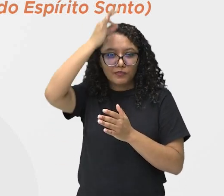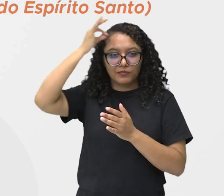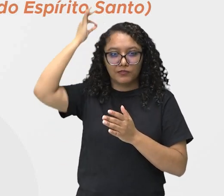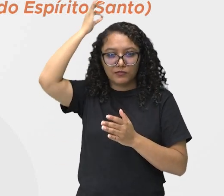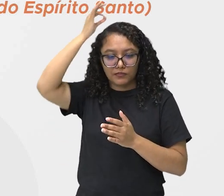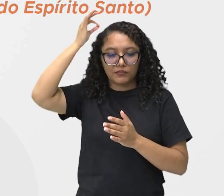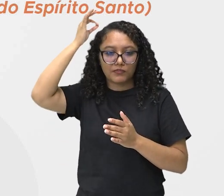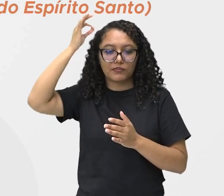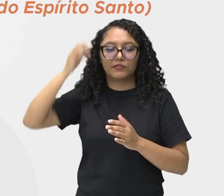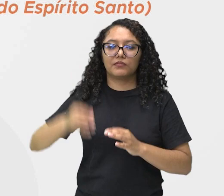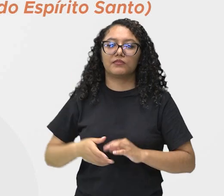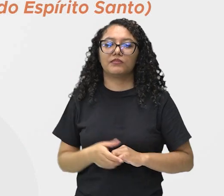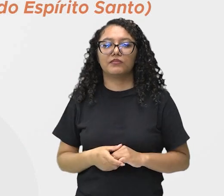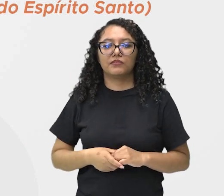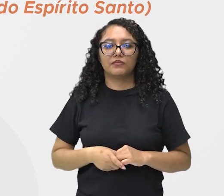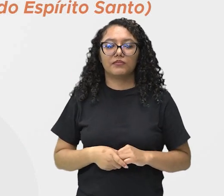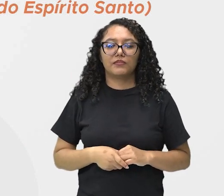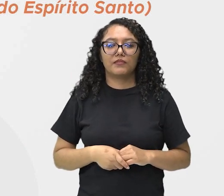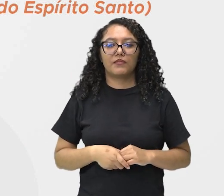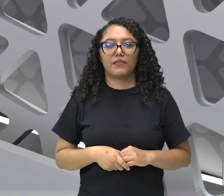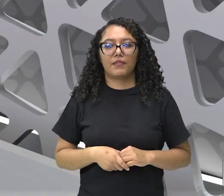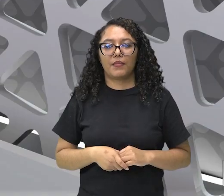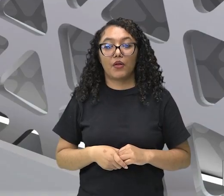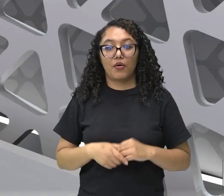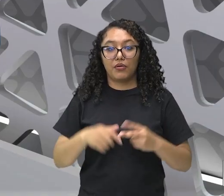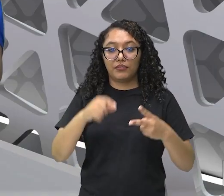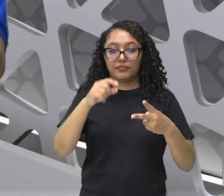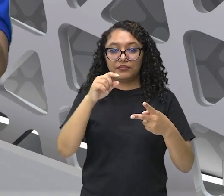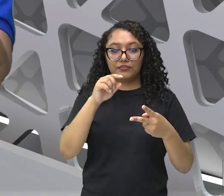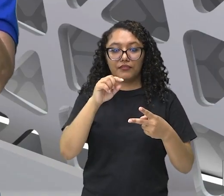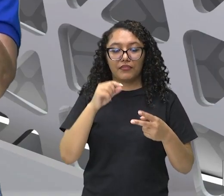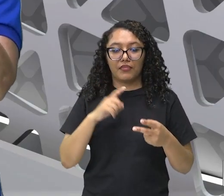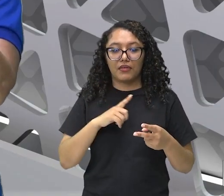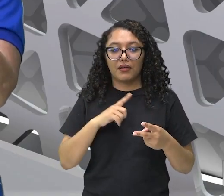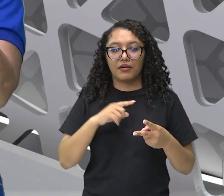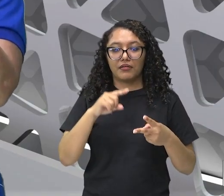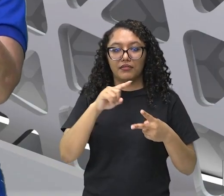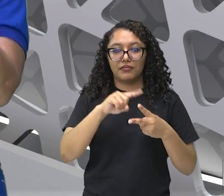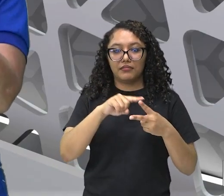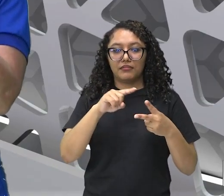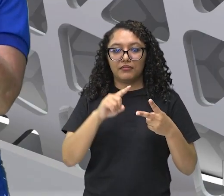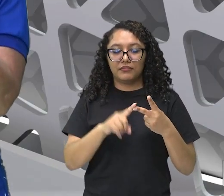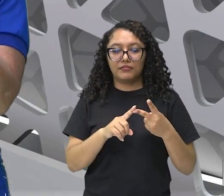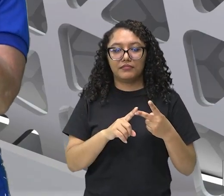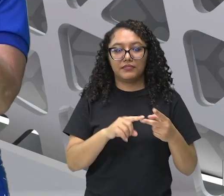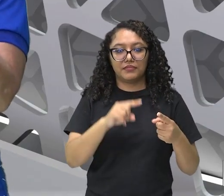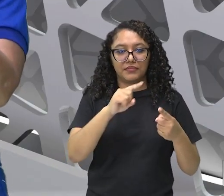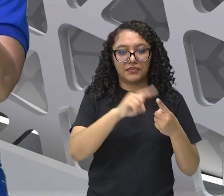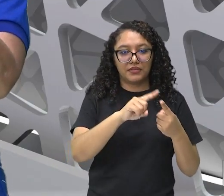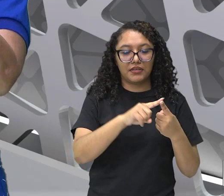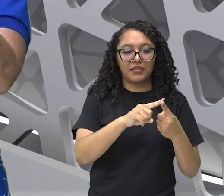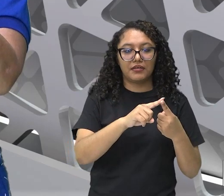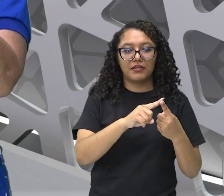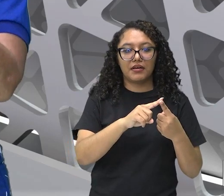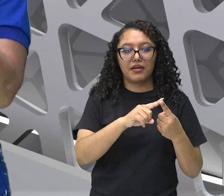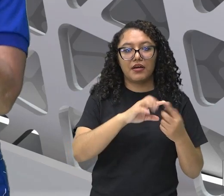vejam bem, plano físico, plano espiritual. Imanência, plano físico.